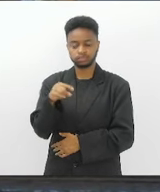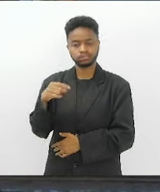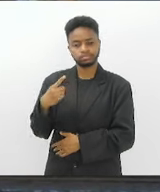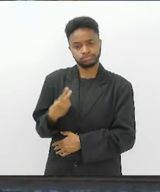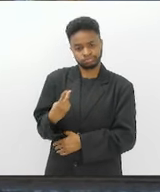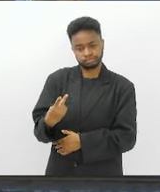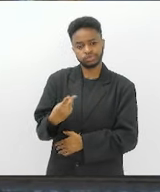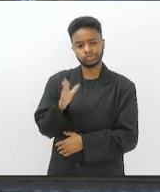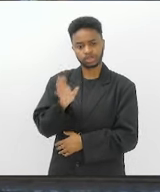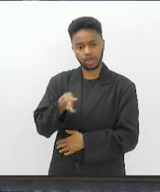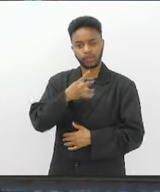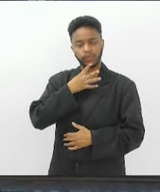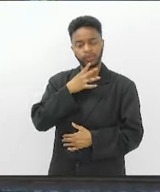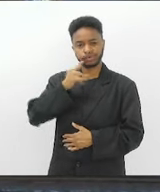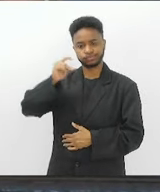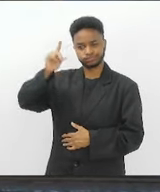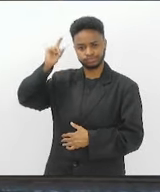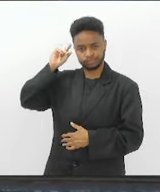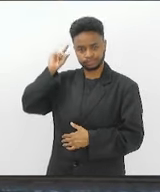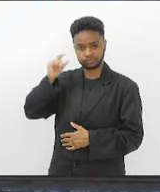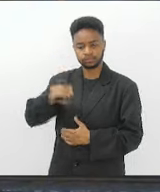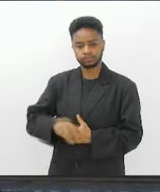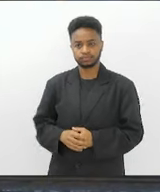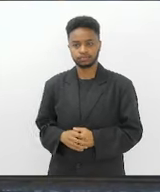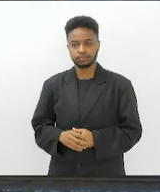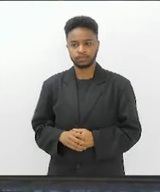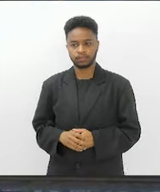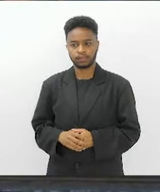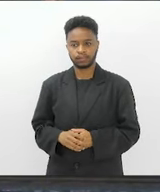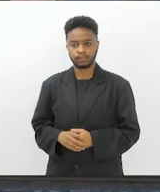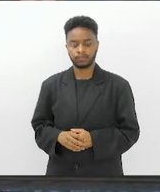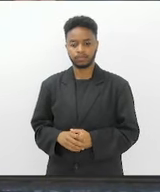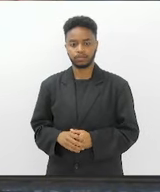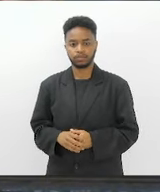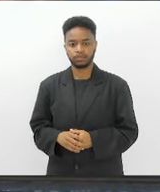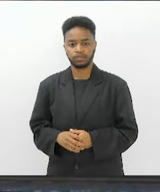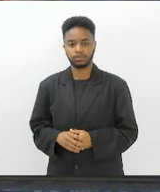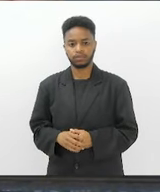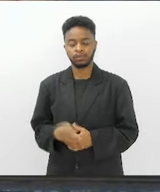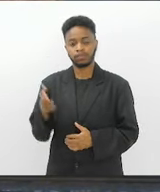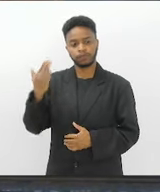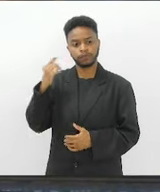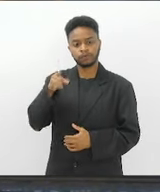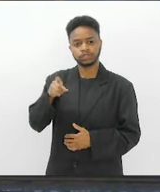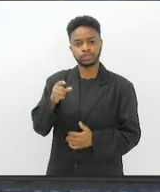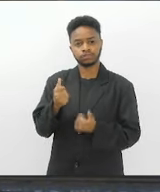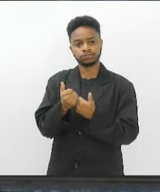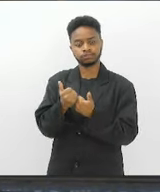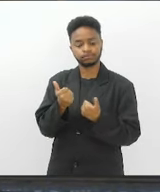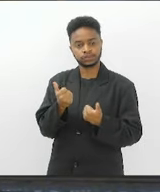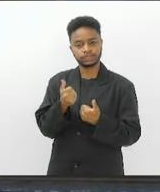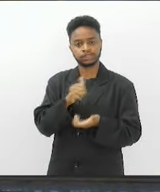muito tempo, desde que você era subsecretário